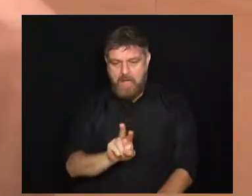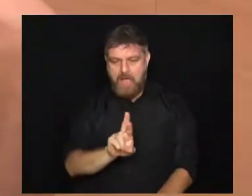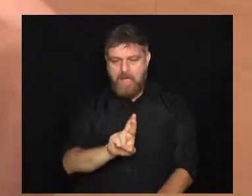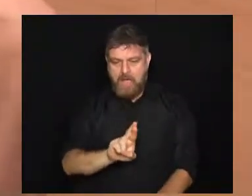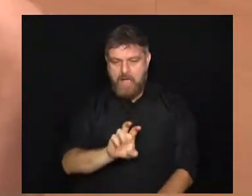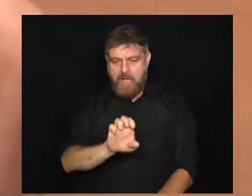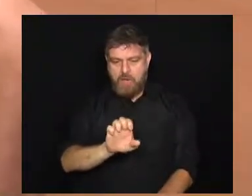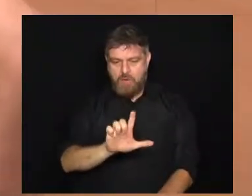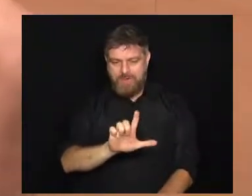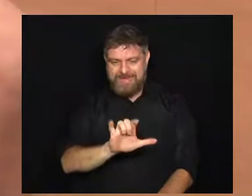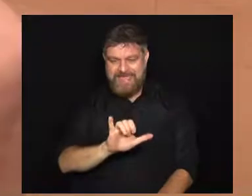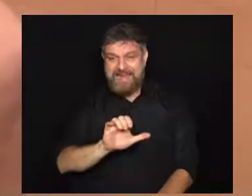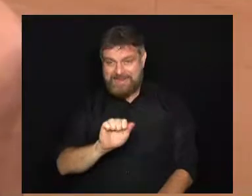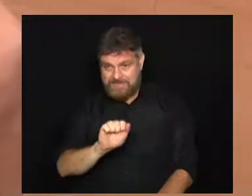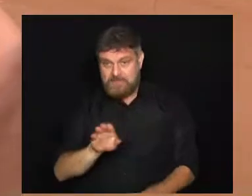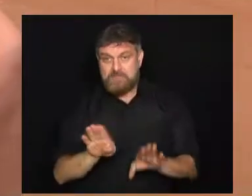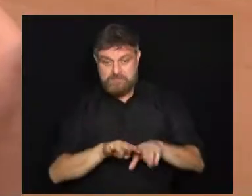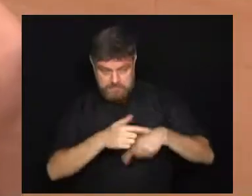região sudoeste,